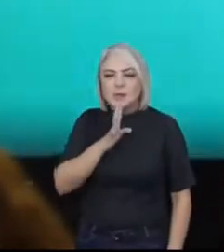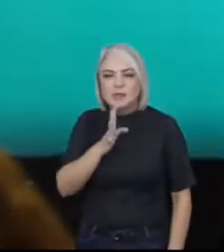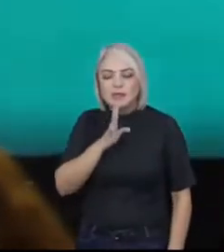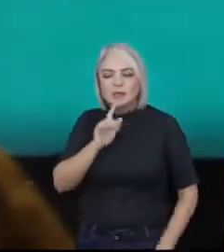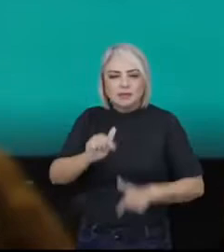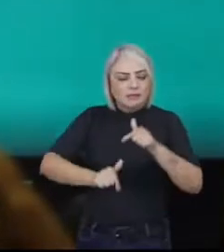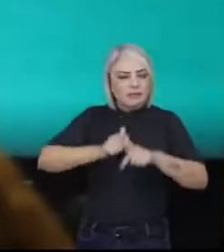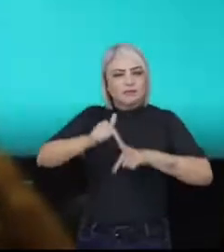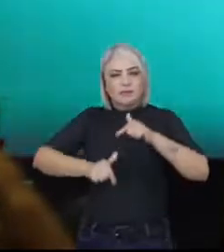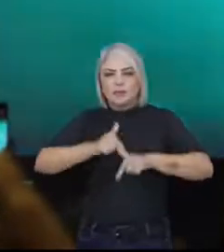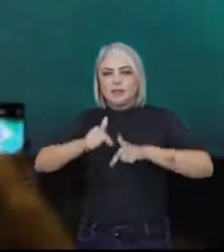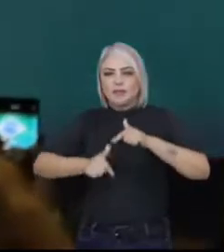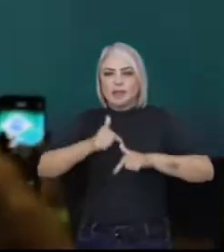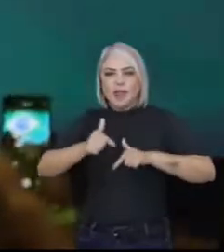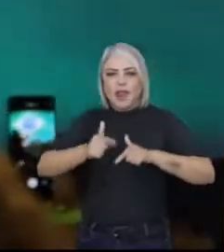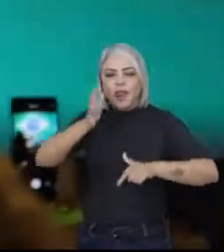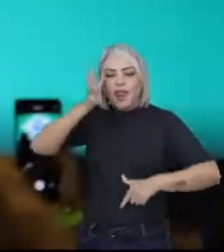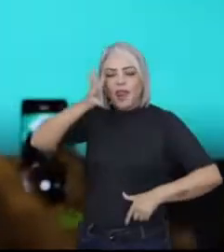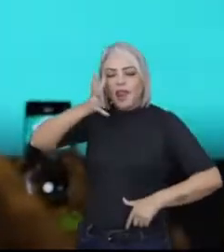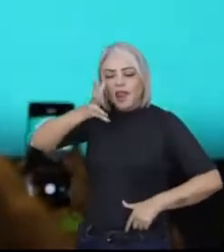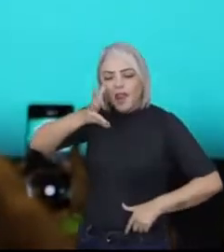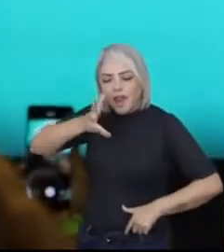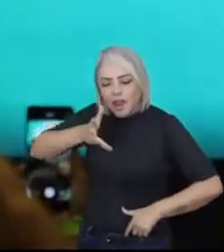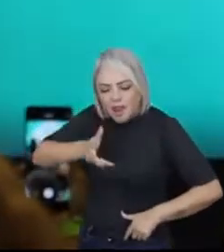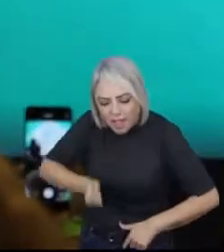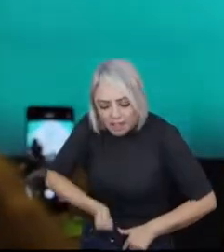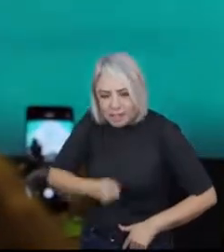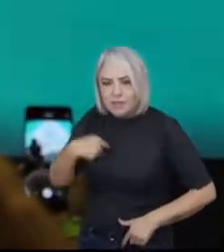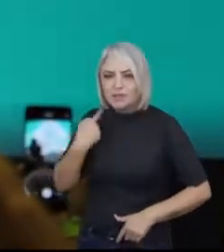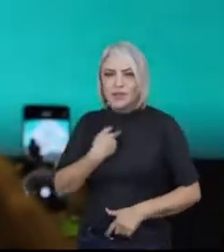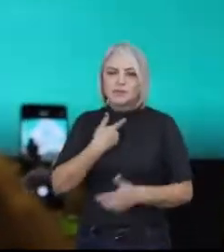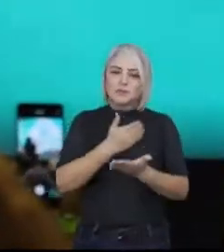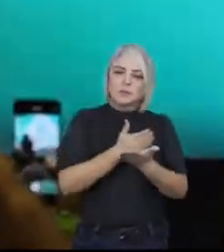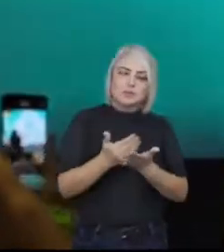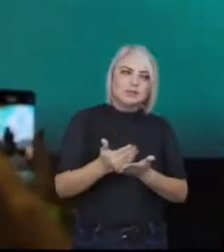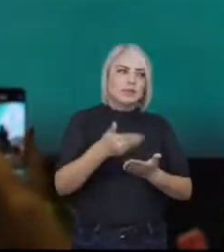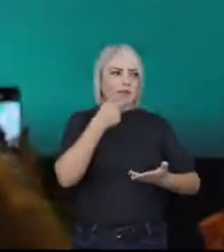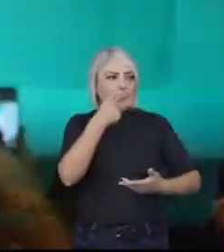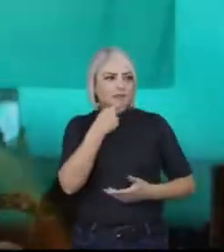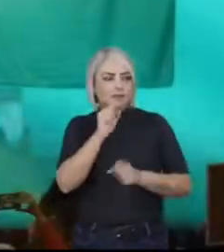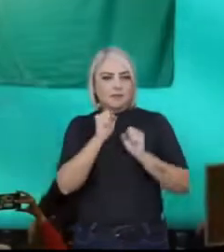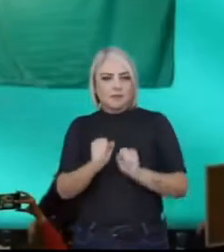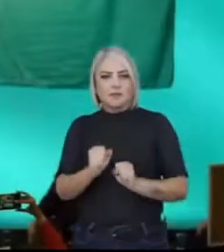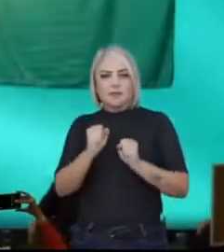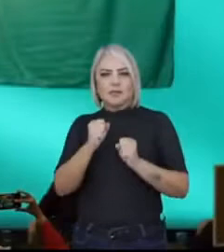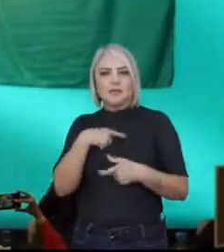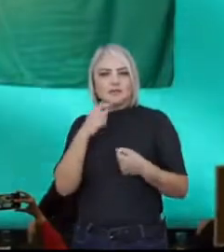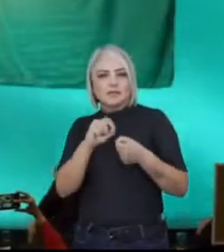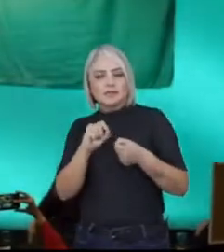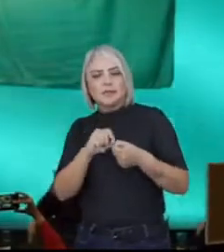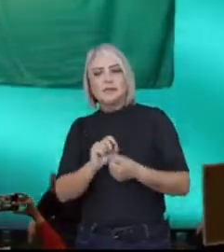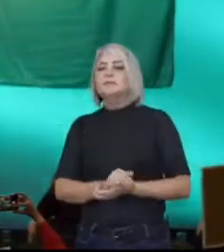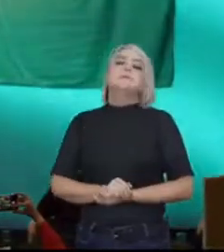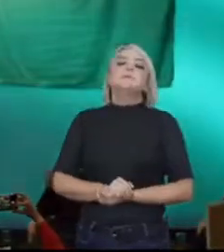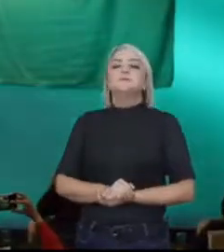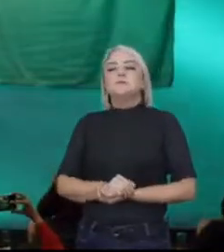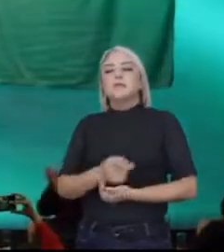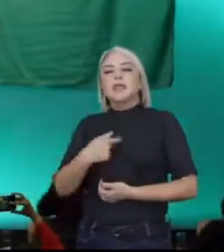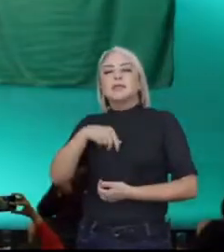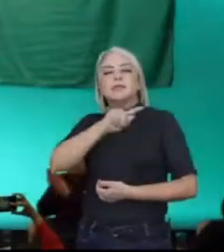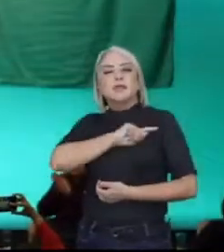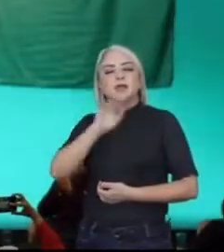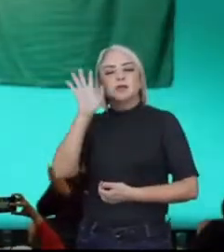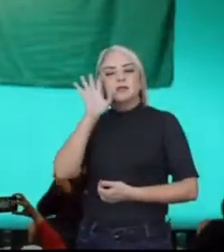até a hora que nós começamos a falar para que a gente pudesse realizar esse nosso sonho. A